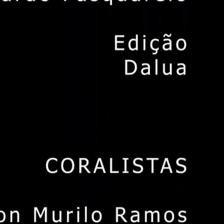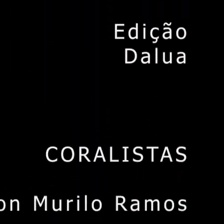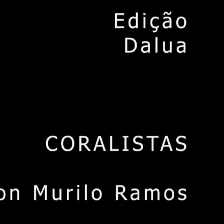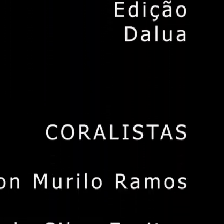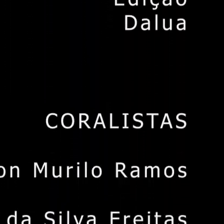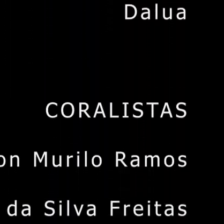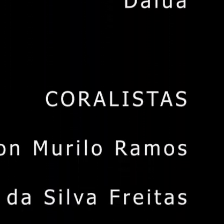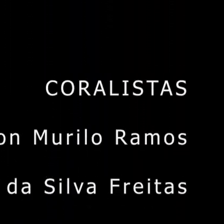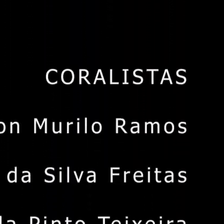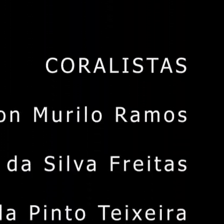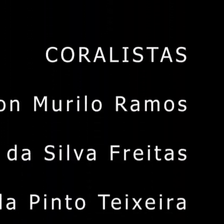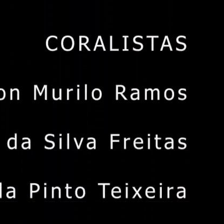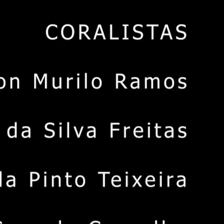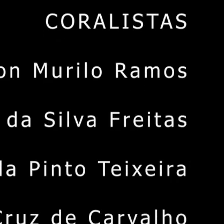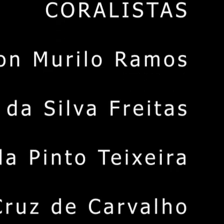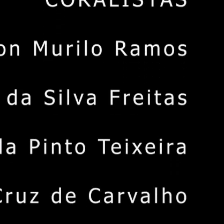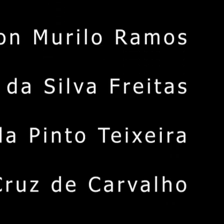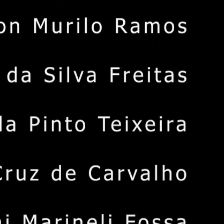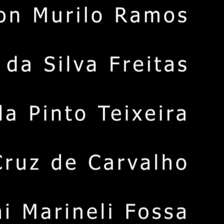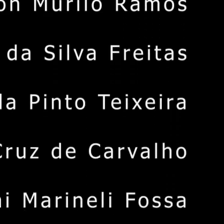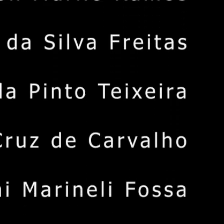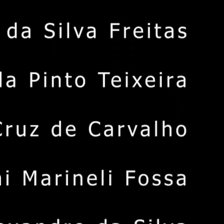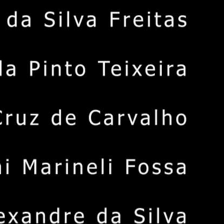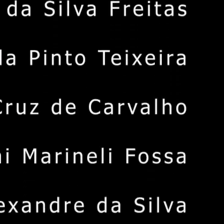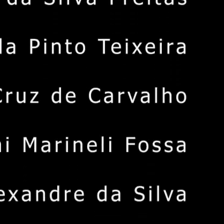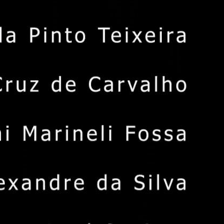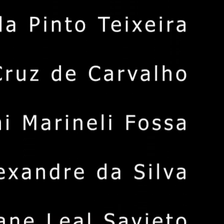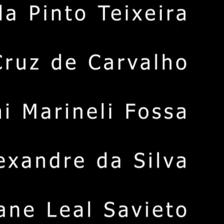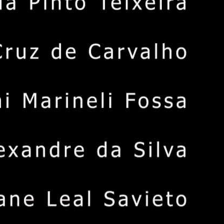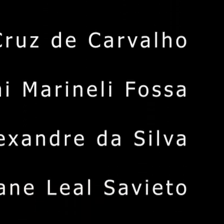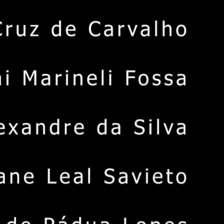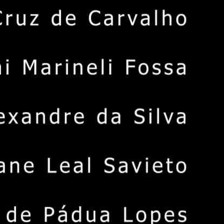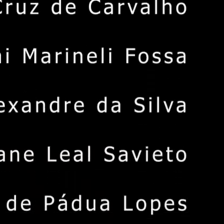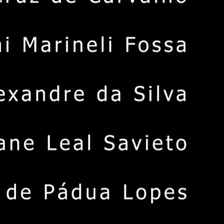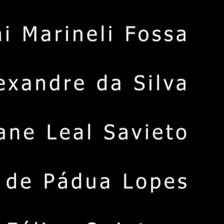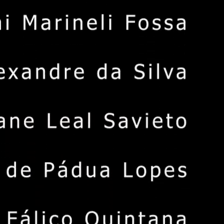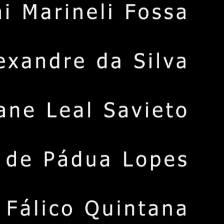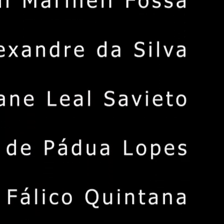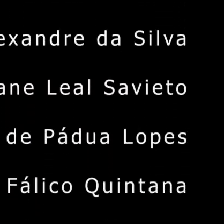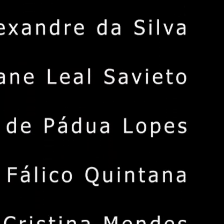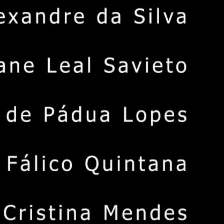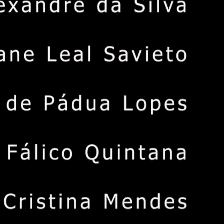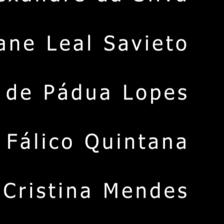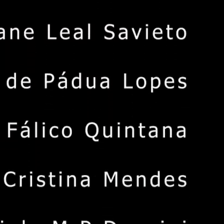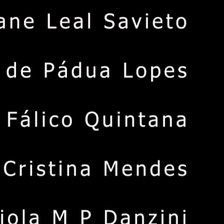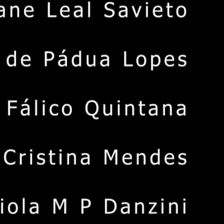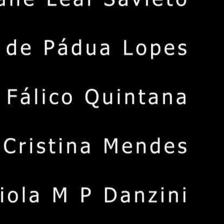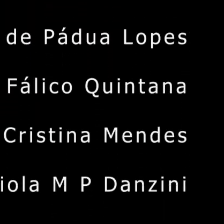Amantes são de ti, e Deus abençoe eternamente.